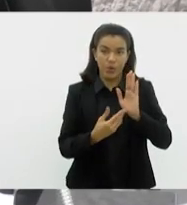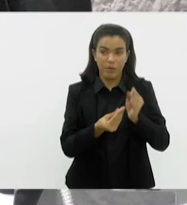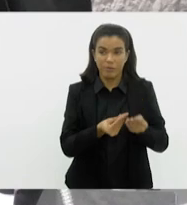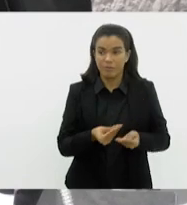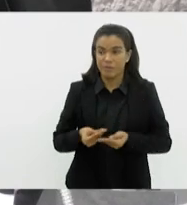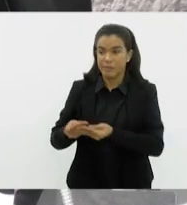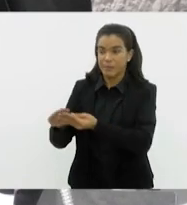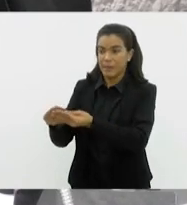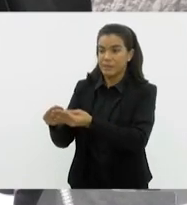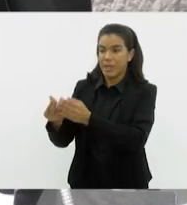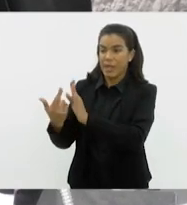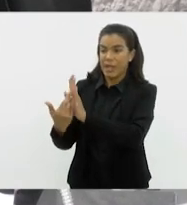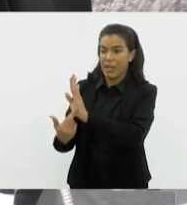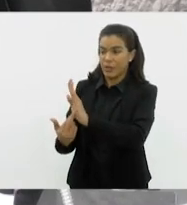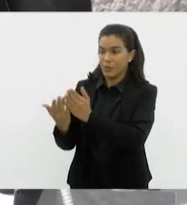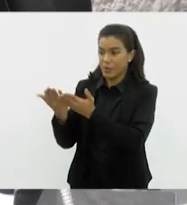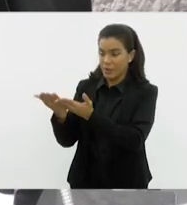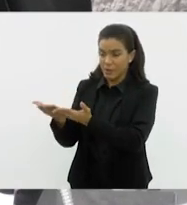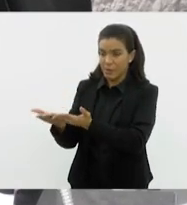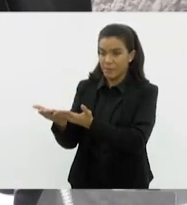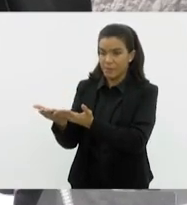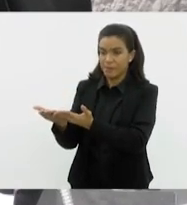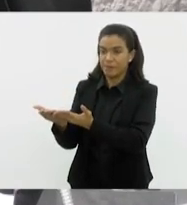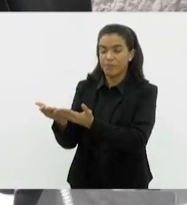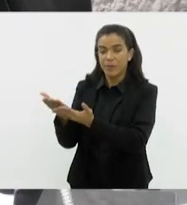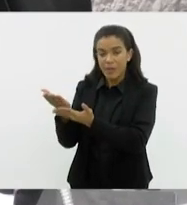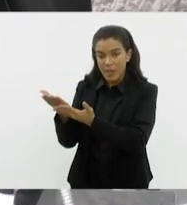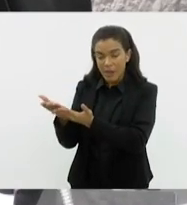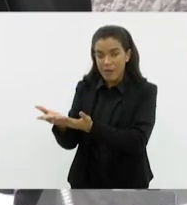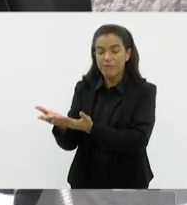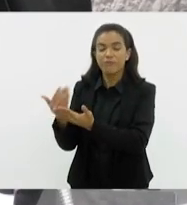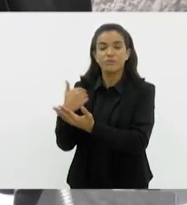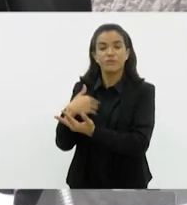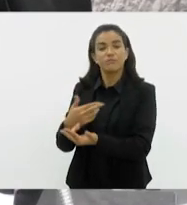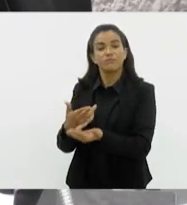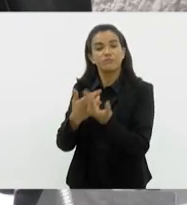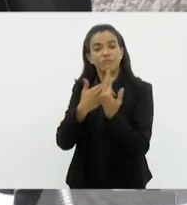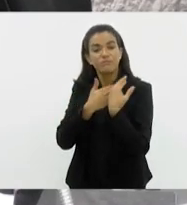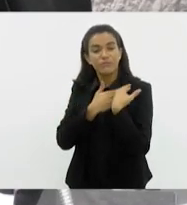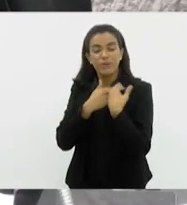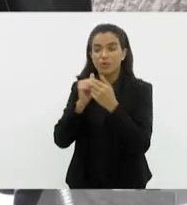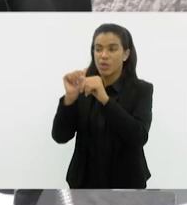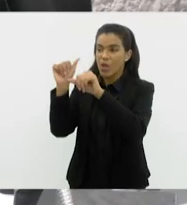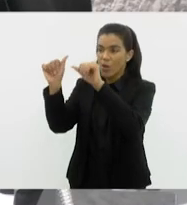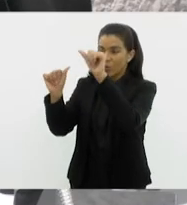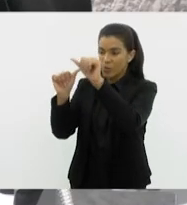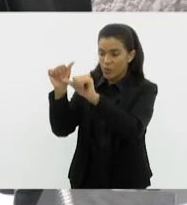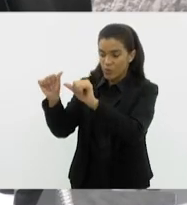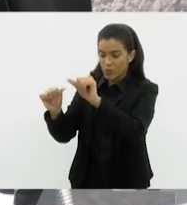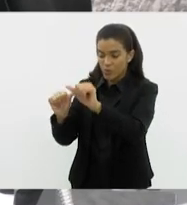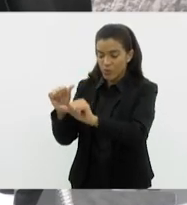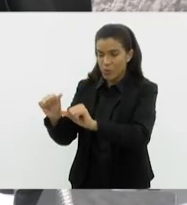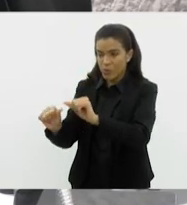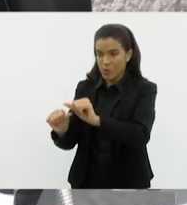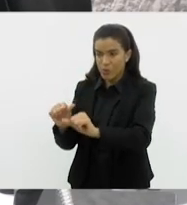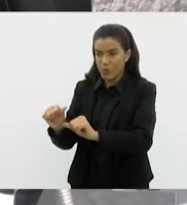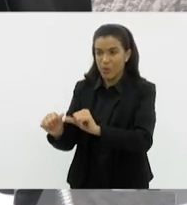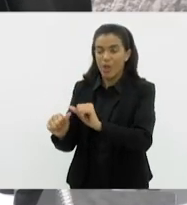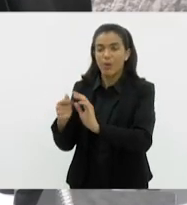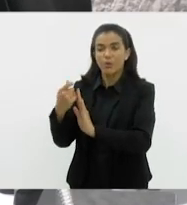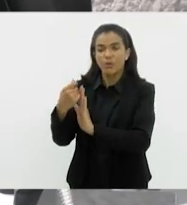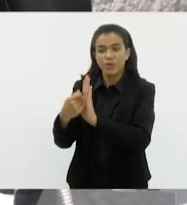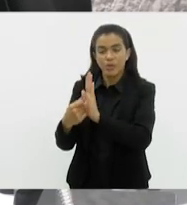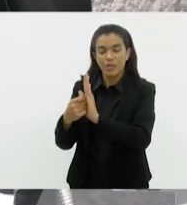Vossa Excelência, e aí, Vossa Excelência fica com o compromisso de fazer essas alterações todas aí, de mudar a ementa, mudar o